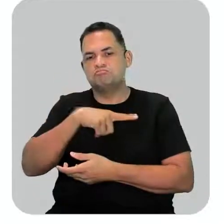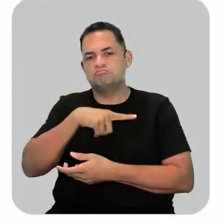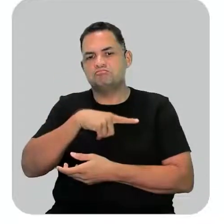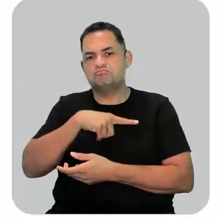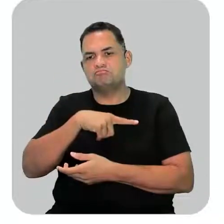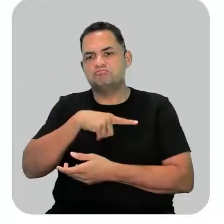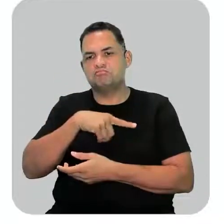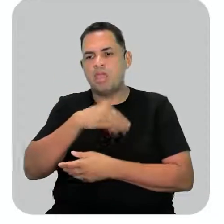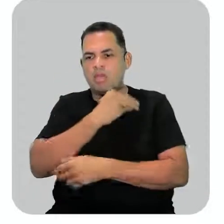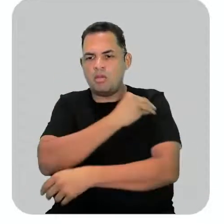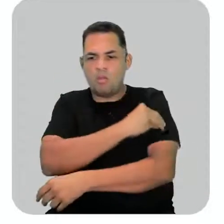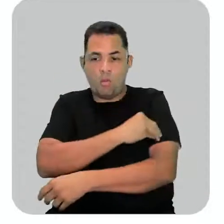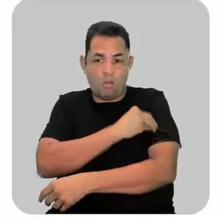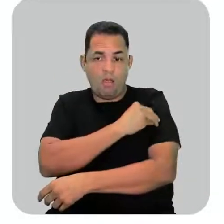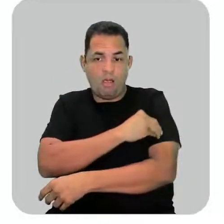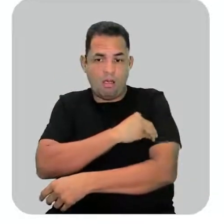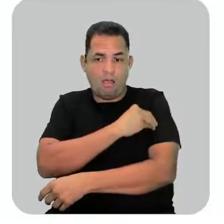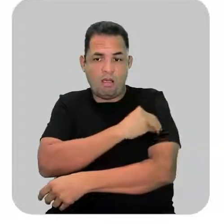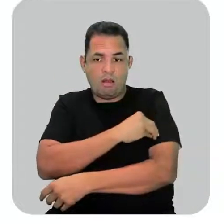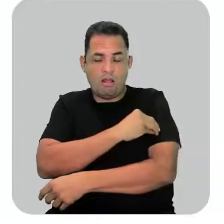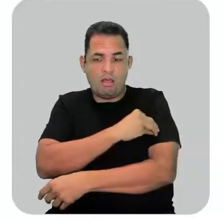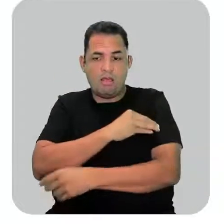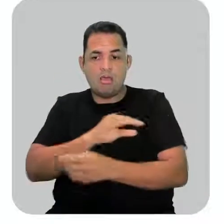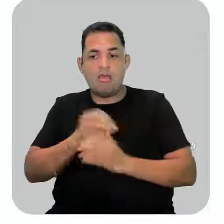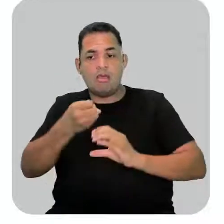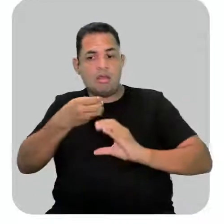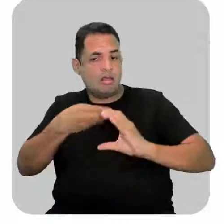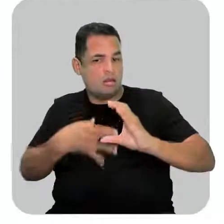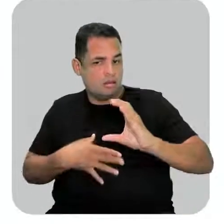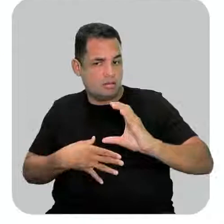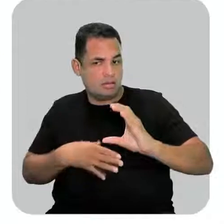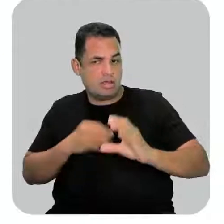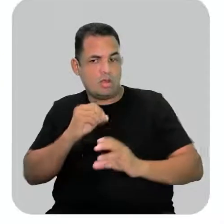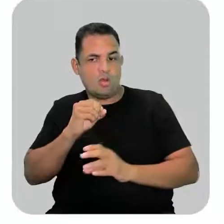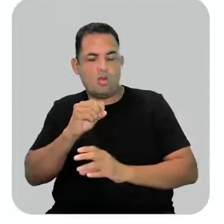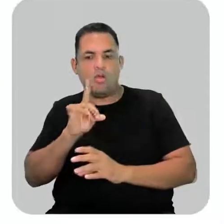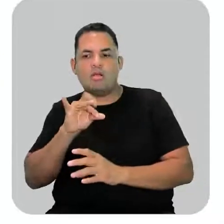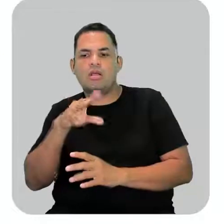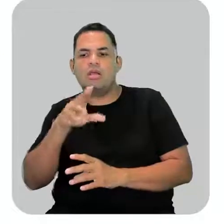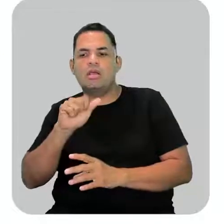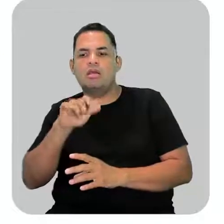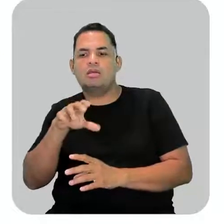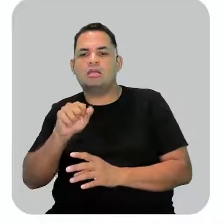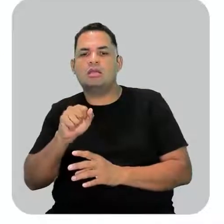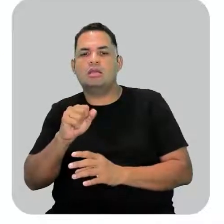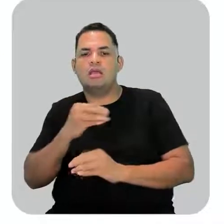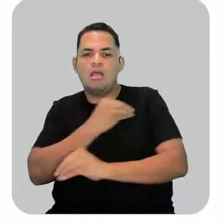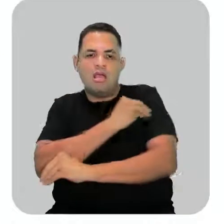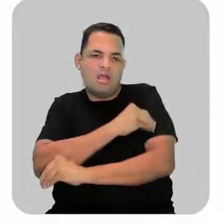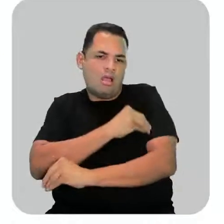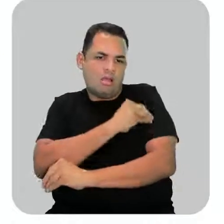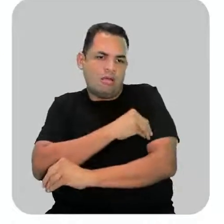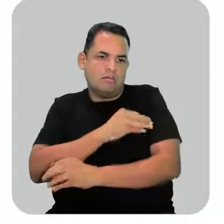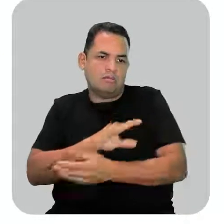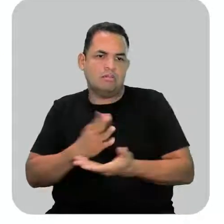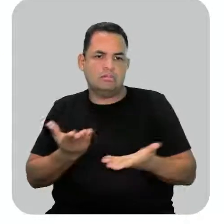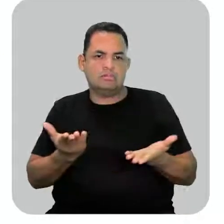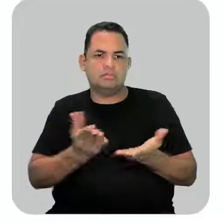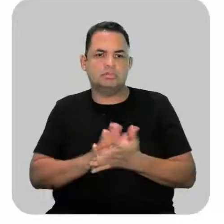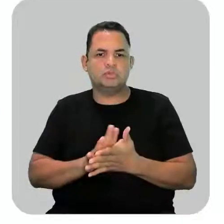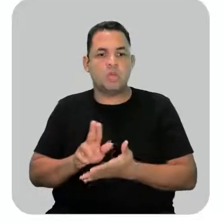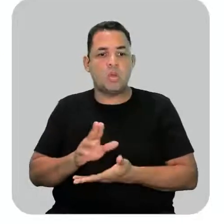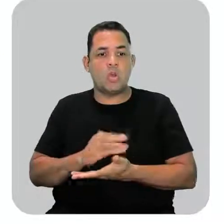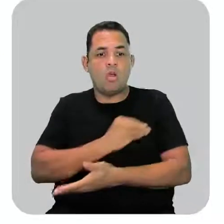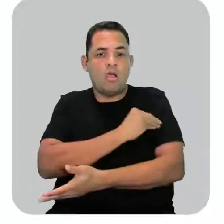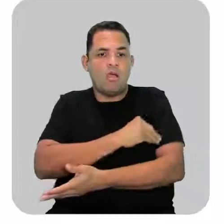um álcool, uma função orgânica do grupo álcool. O álcool, o mais usado no caso, ele